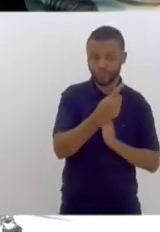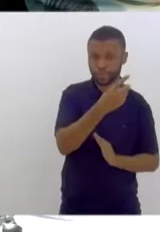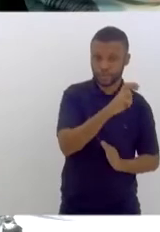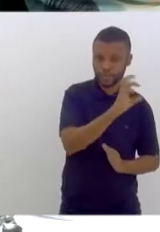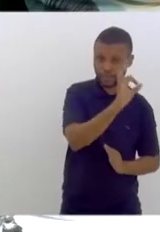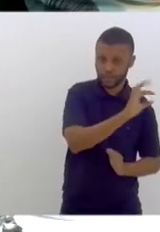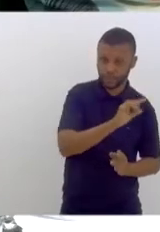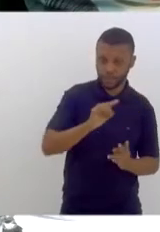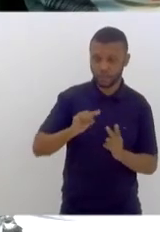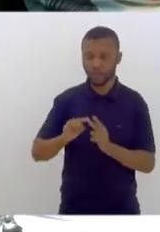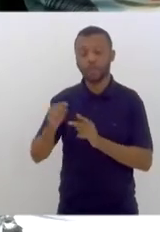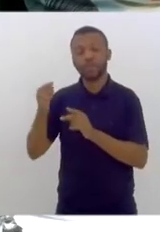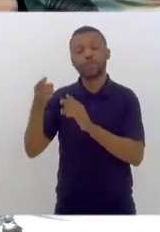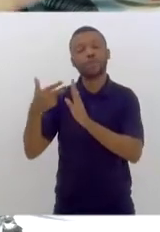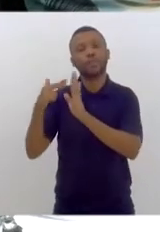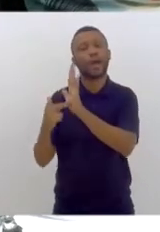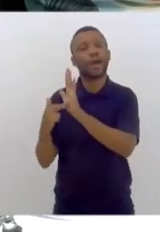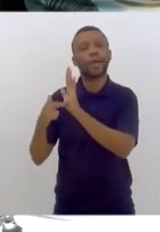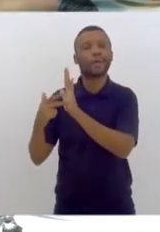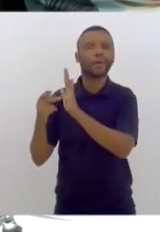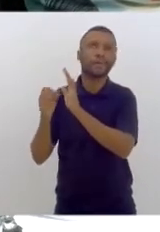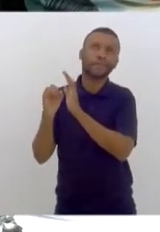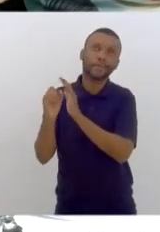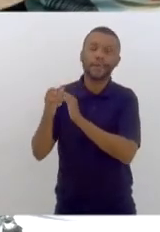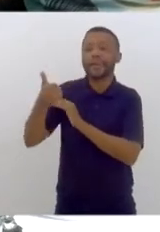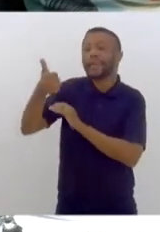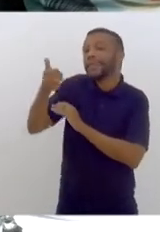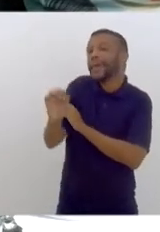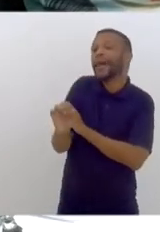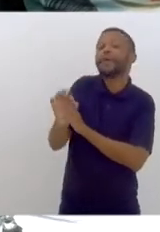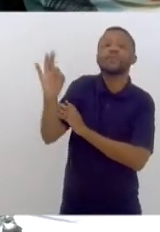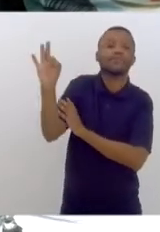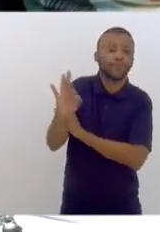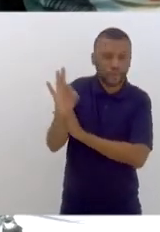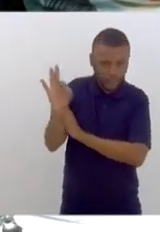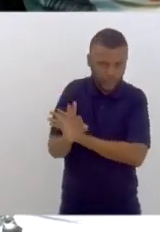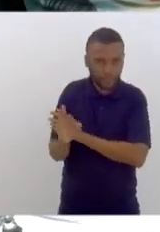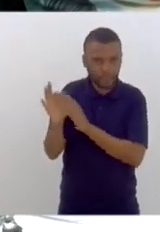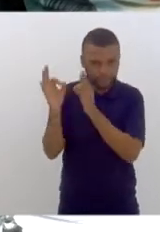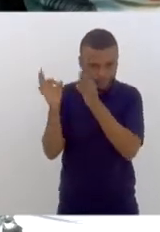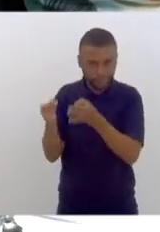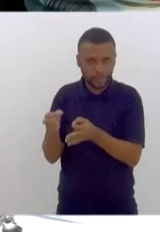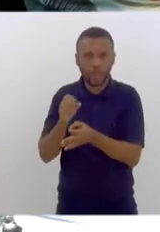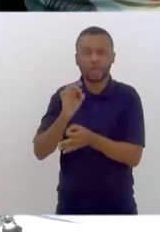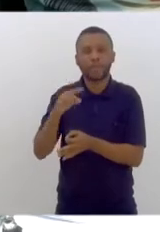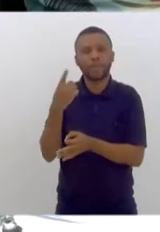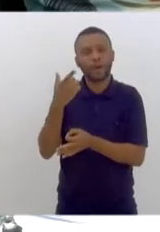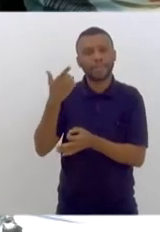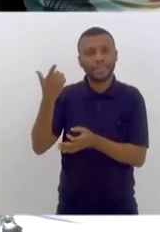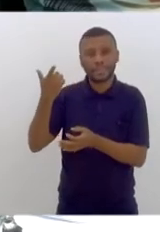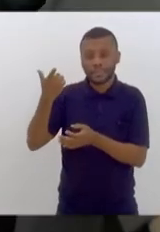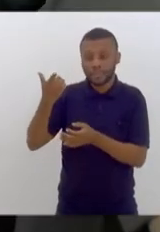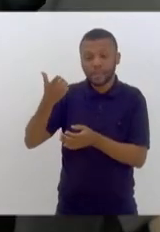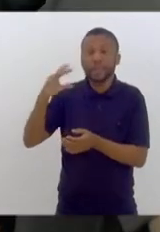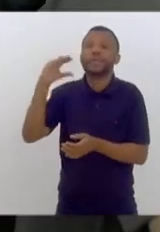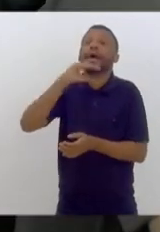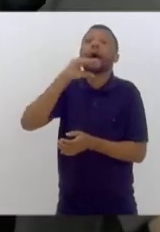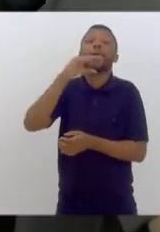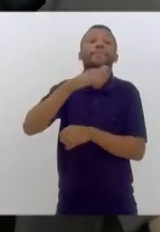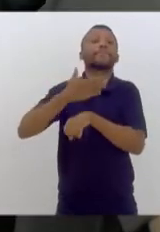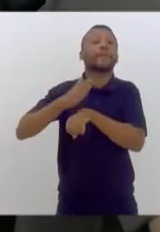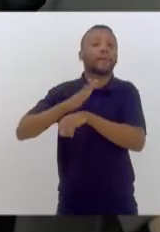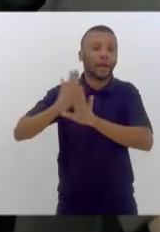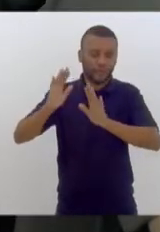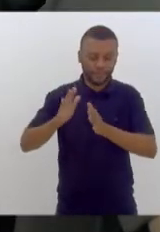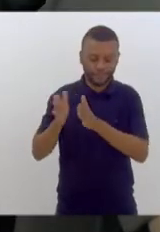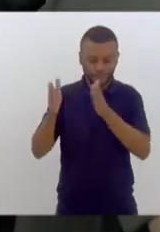os critérios, entre aspas, se for 10, dos 10. Perfeito? Só para a gente dar pragmatismo. Eu achei que